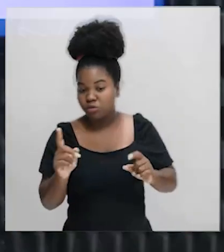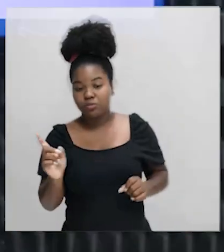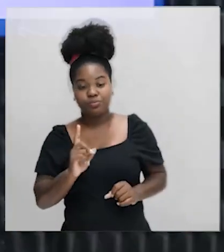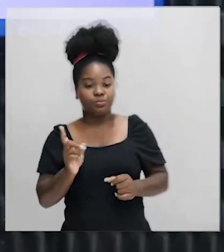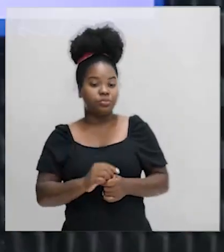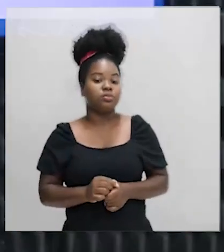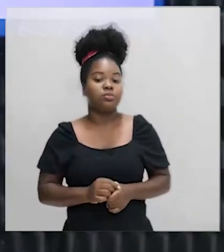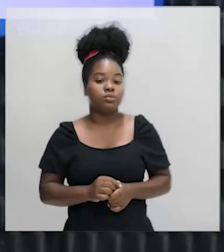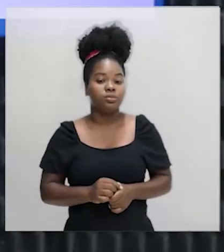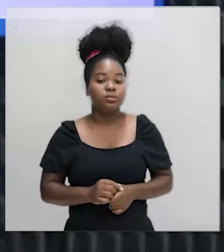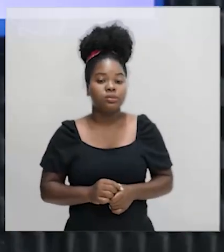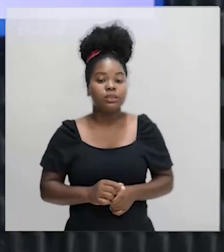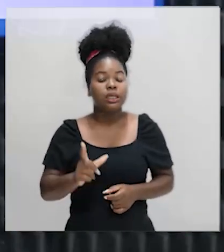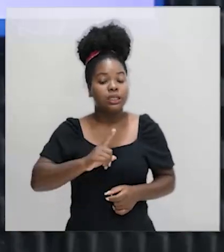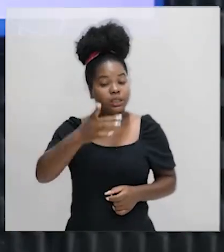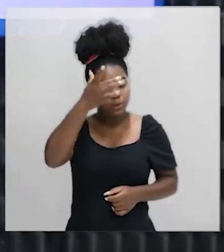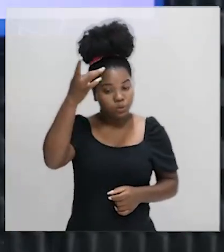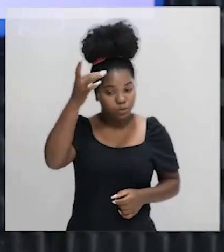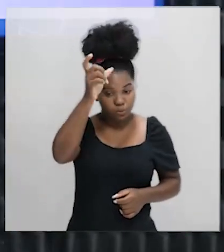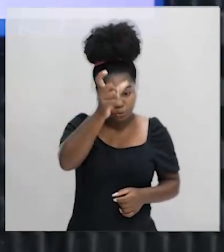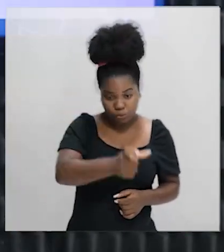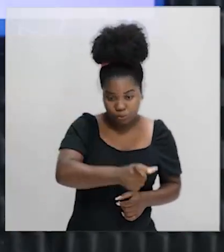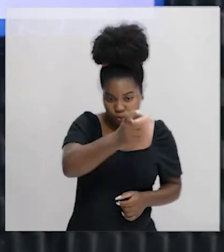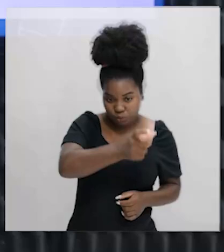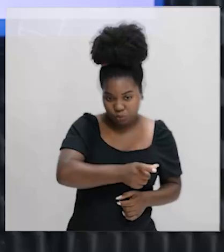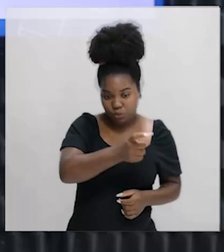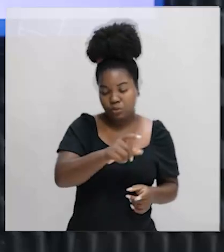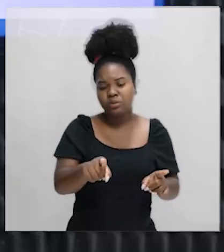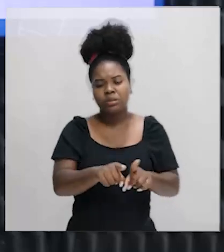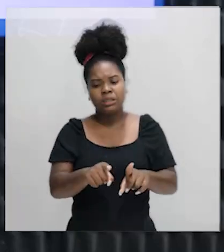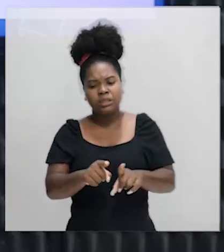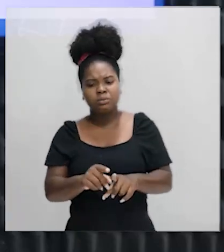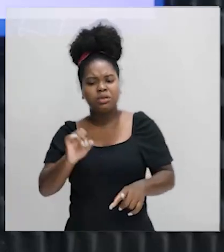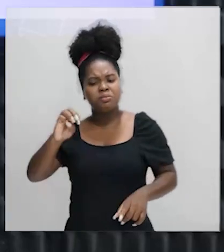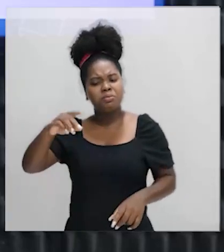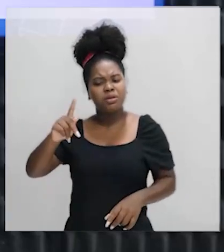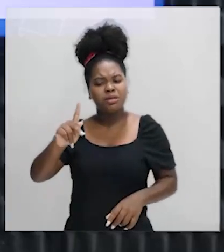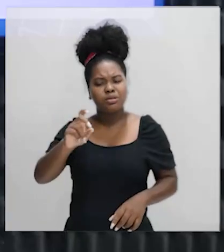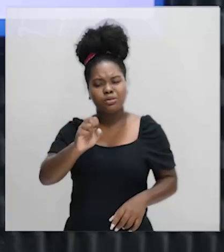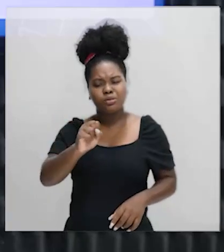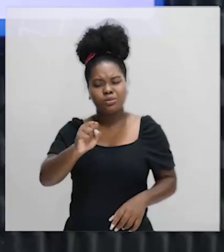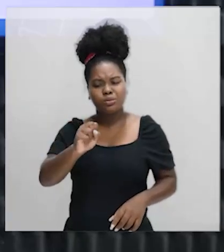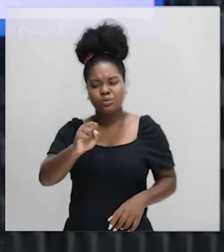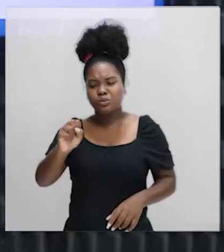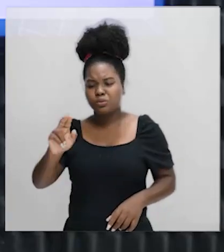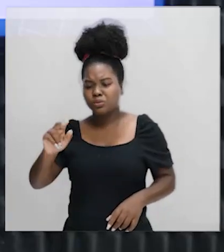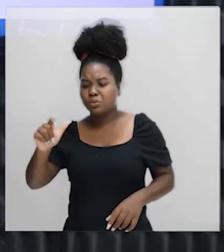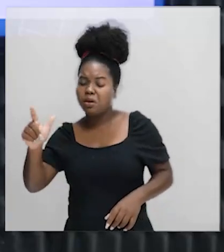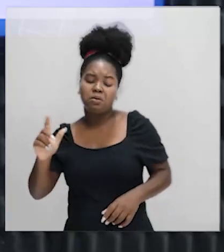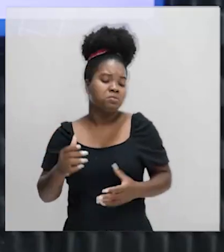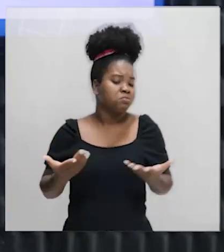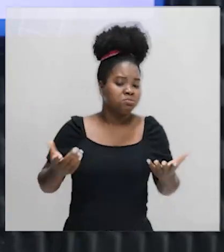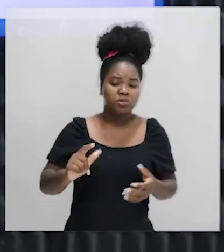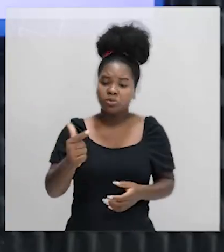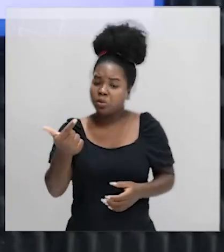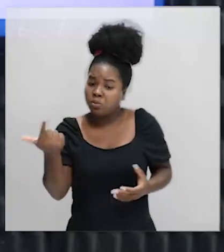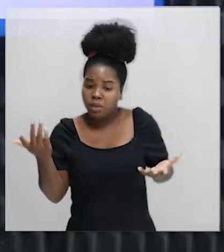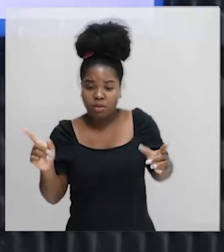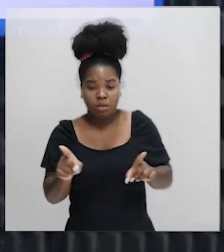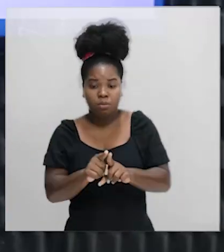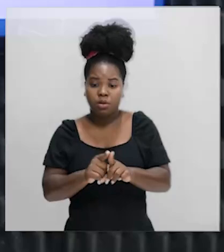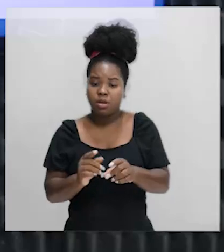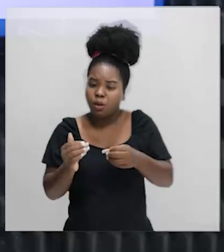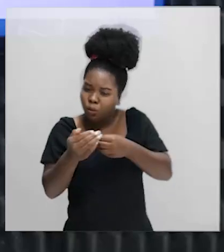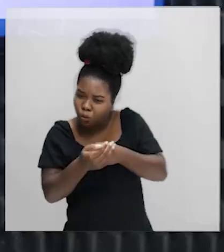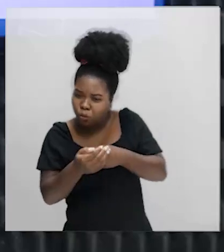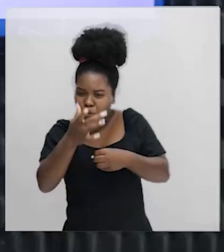é pessoal quando ele tem um sujeito e é impessoal quando, por sua vez, ele não é marcado por um sujeito, né? Aqui